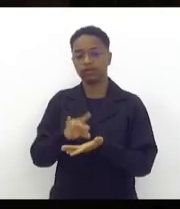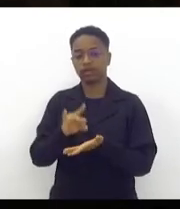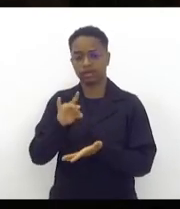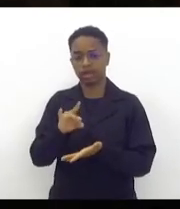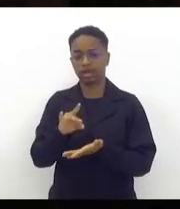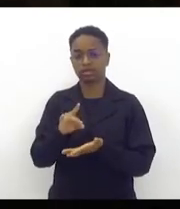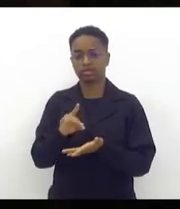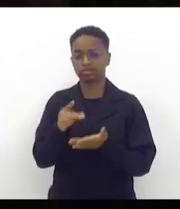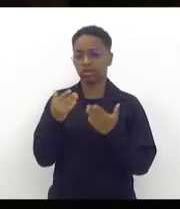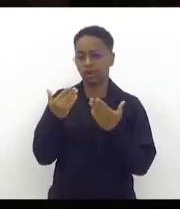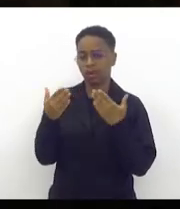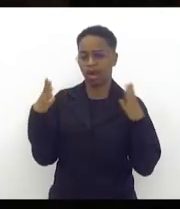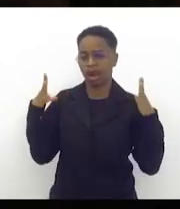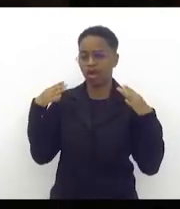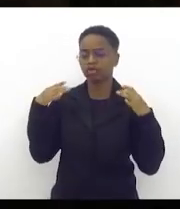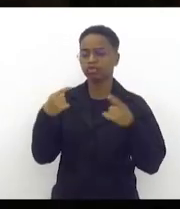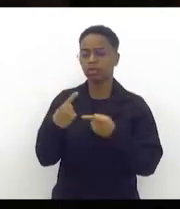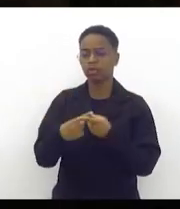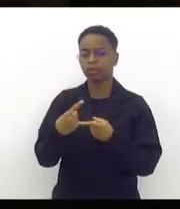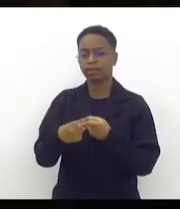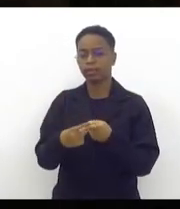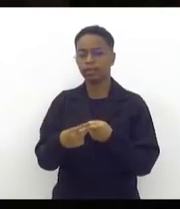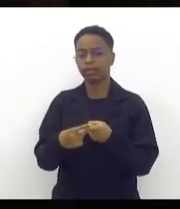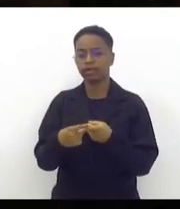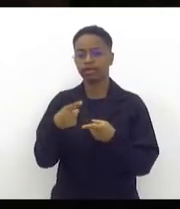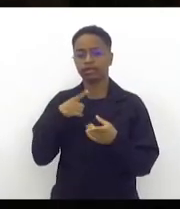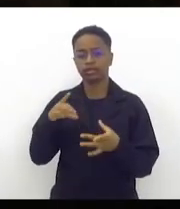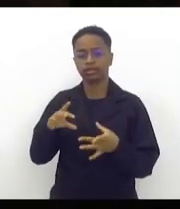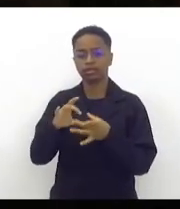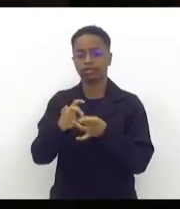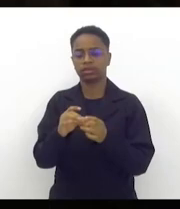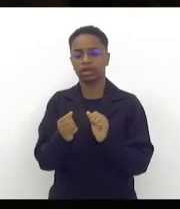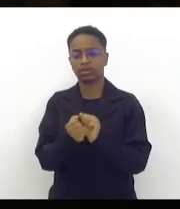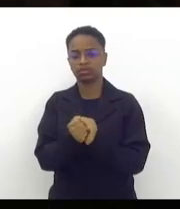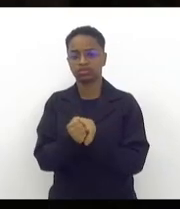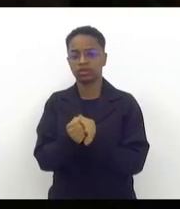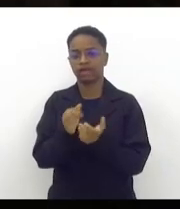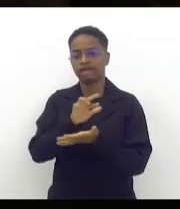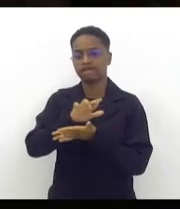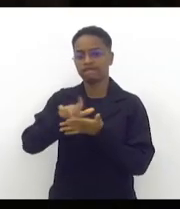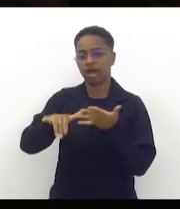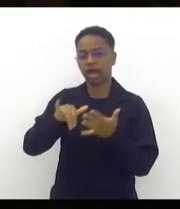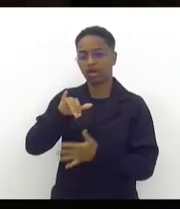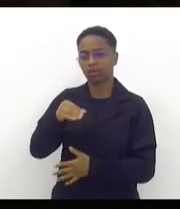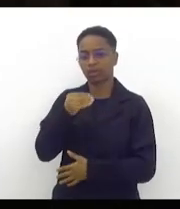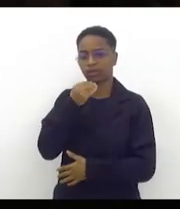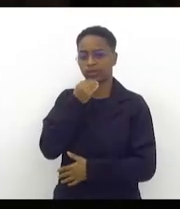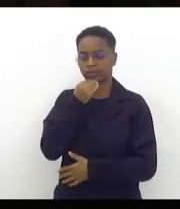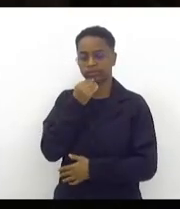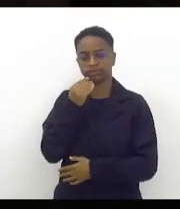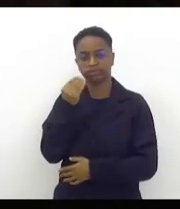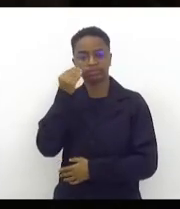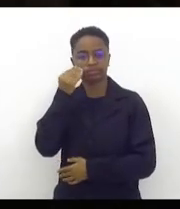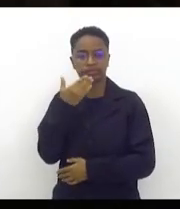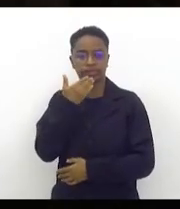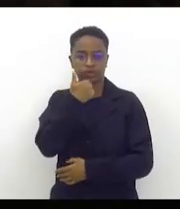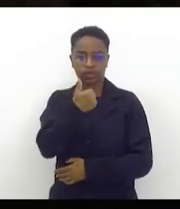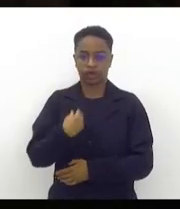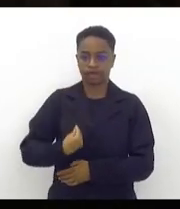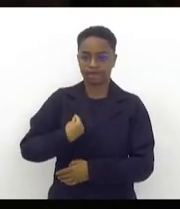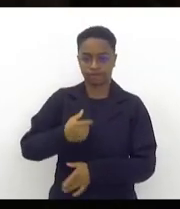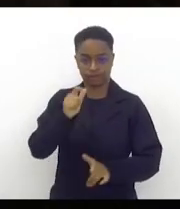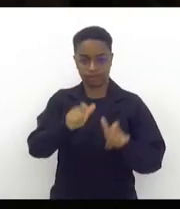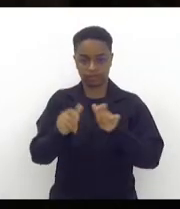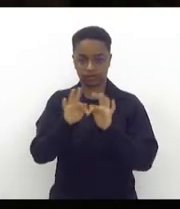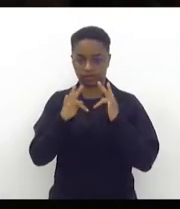que trazem consigo várias oportunidades de melhoria das vidas dos pais, dentro